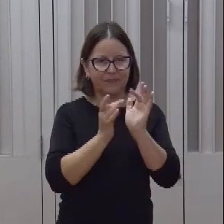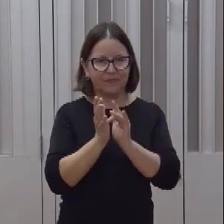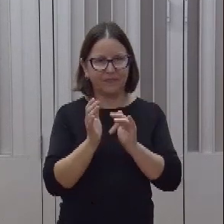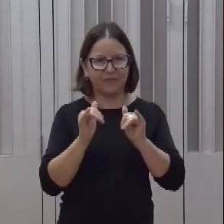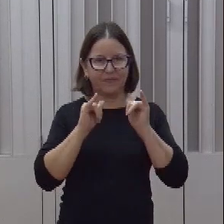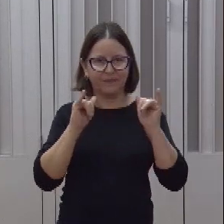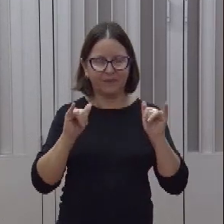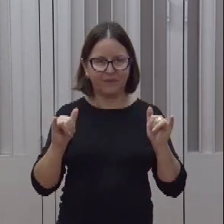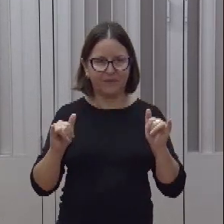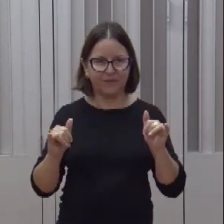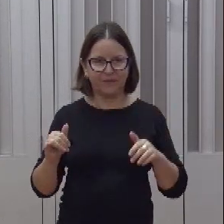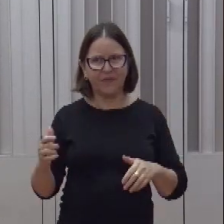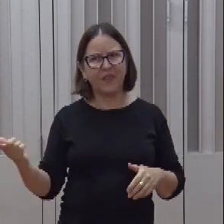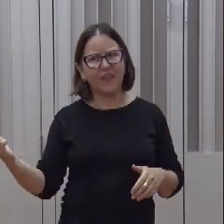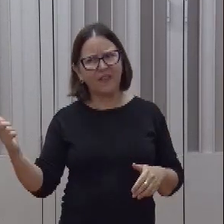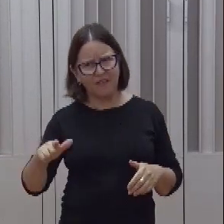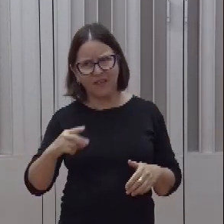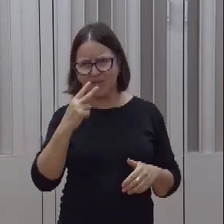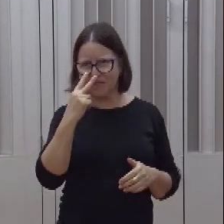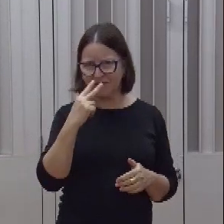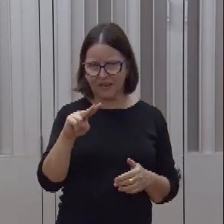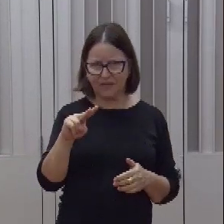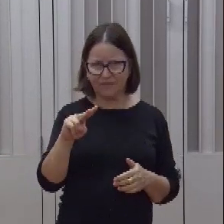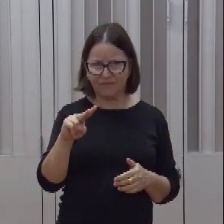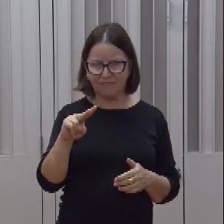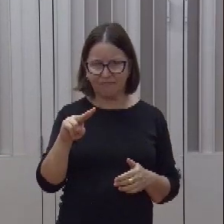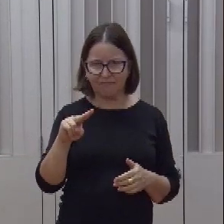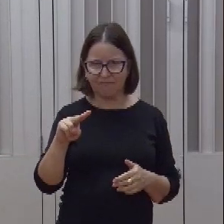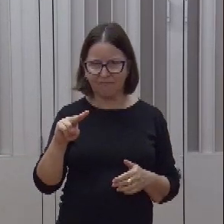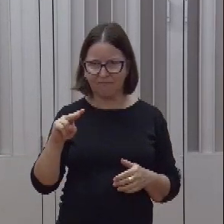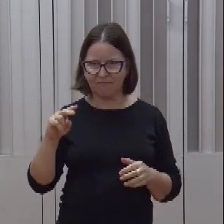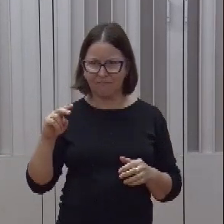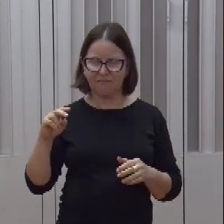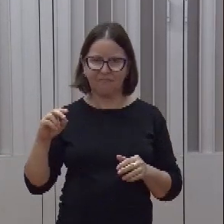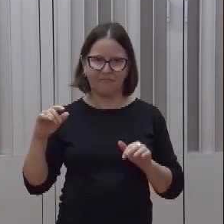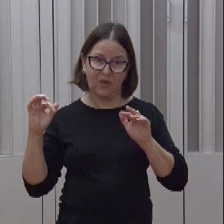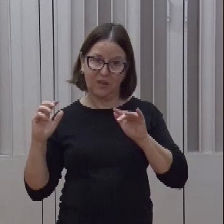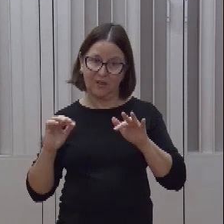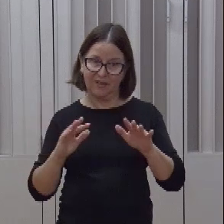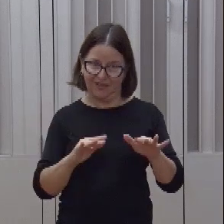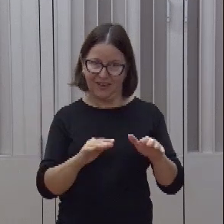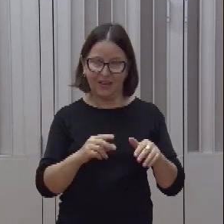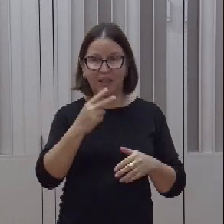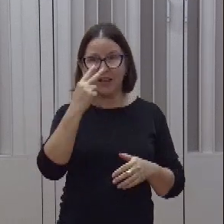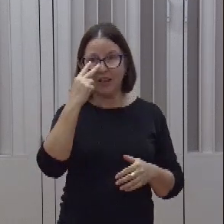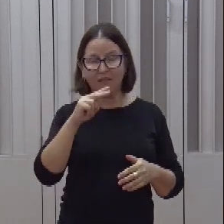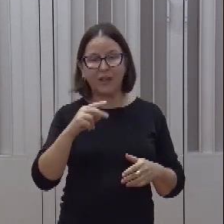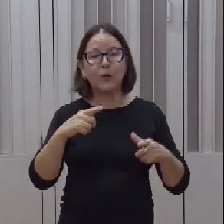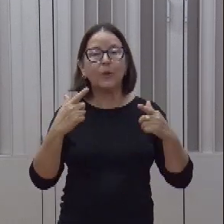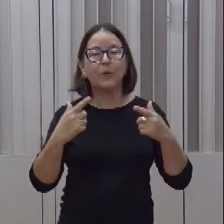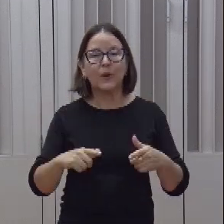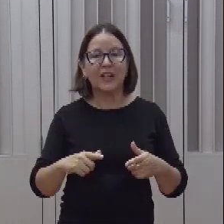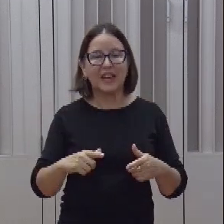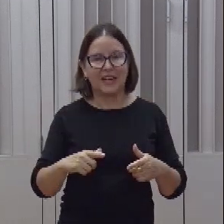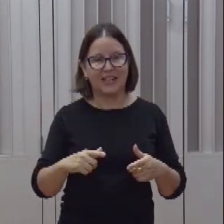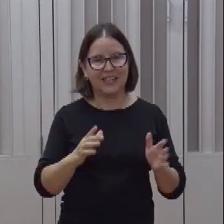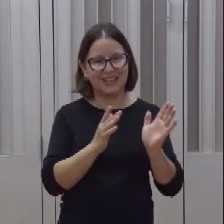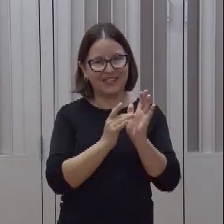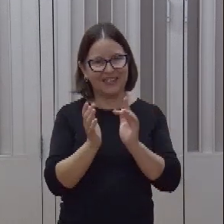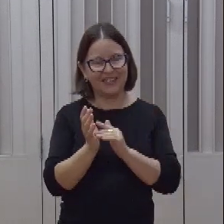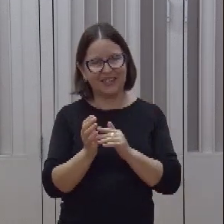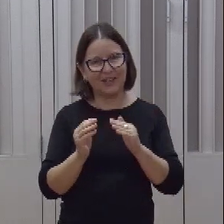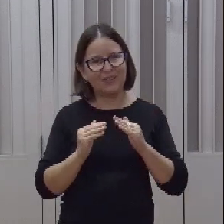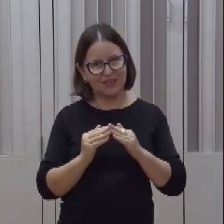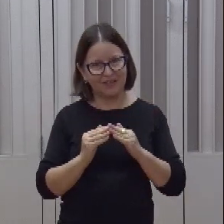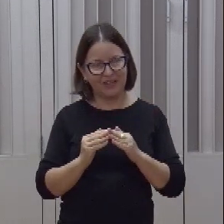Respondeu-lhes: Vinde e vede. Foram, pois, e viram onde Jesus estava morando, e ficaram com ele